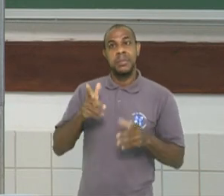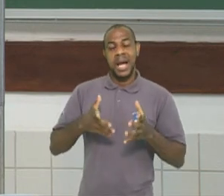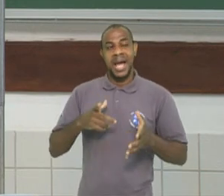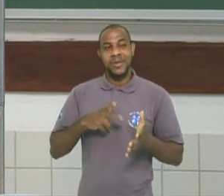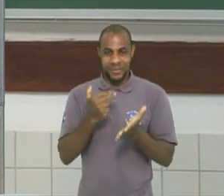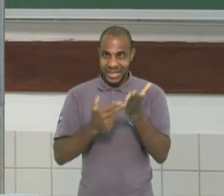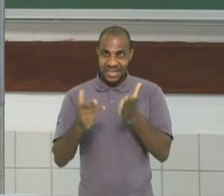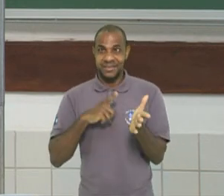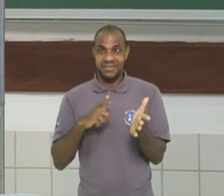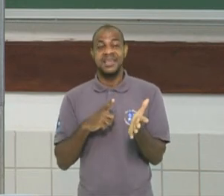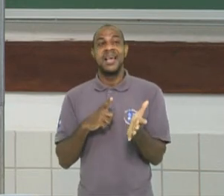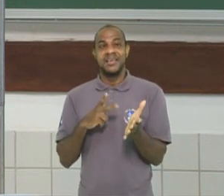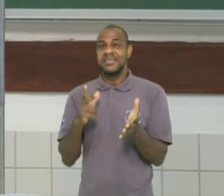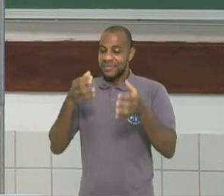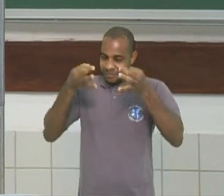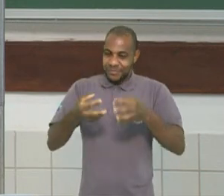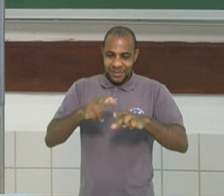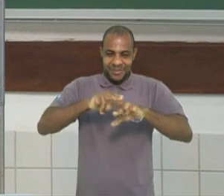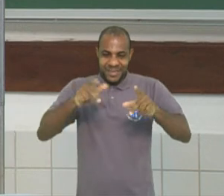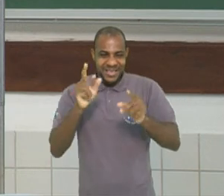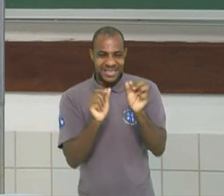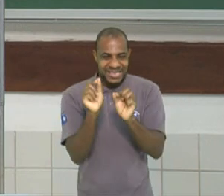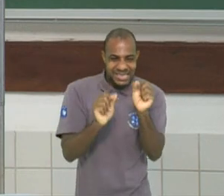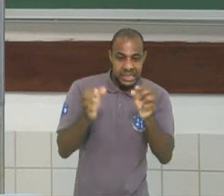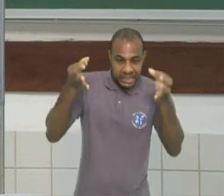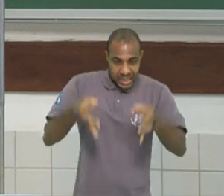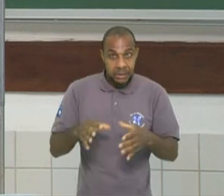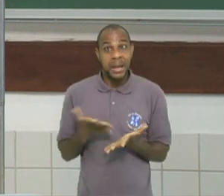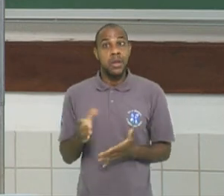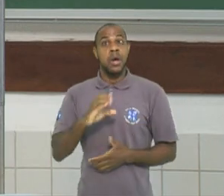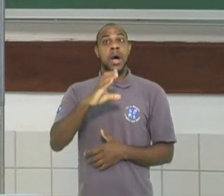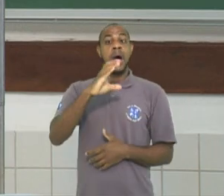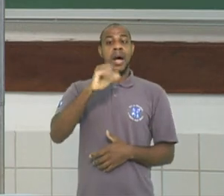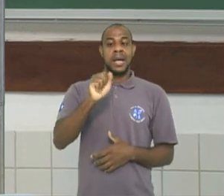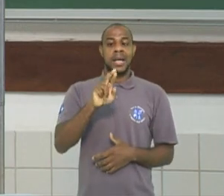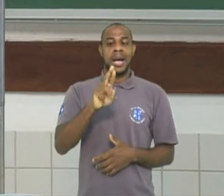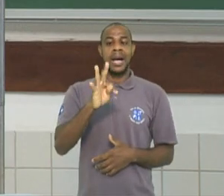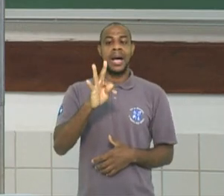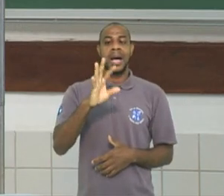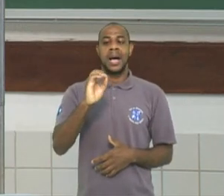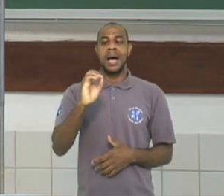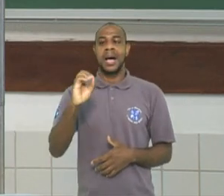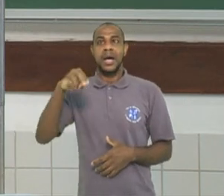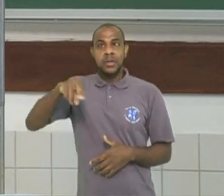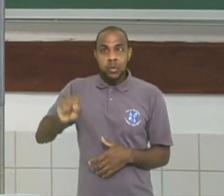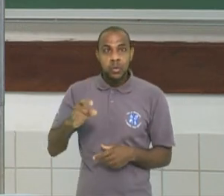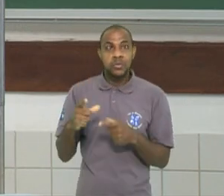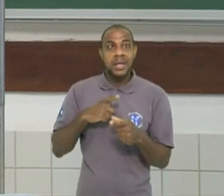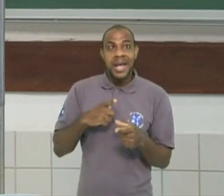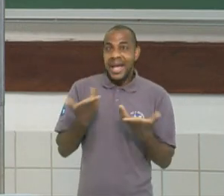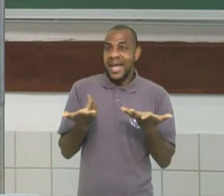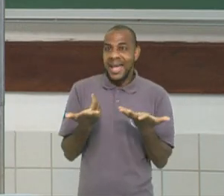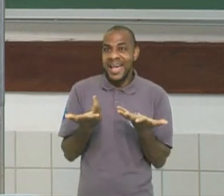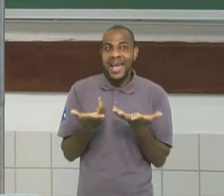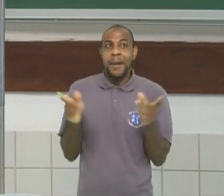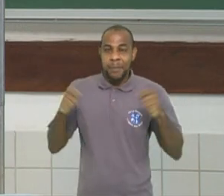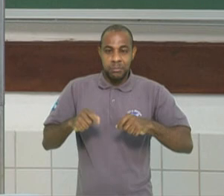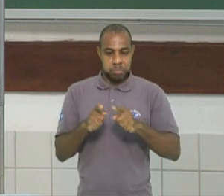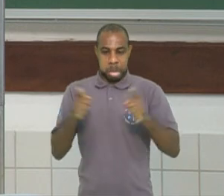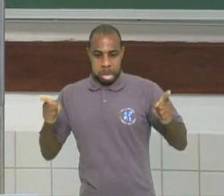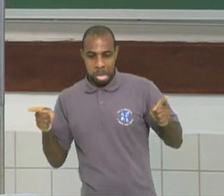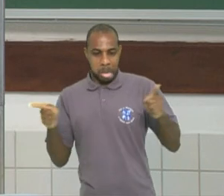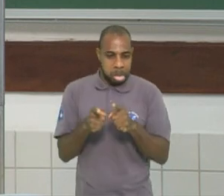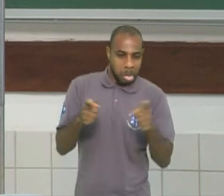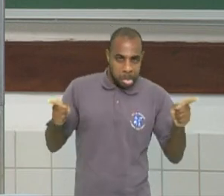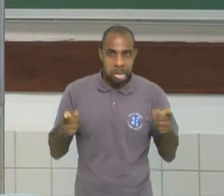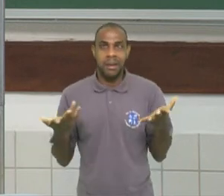por porção e no cartoons não existe isso é uma criatividade e ele disso e é muito interessante porque é no cartão que a gente vê